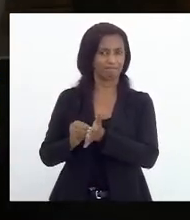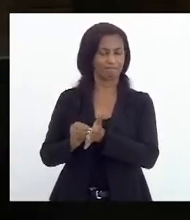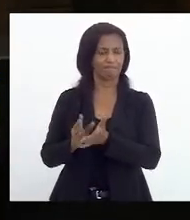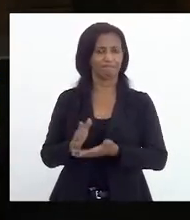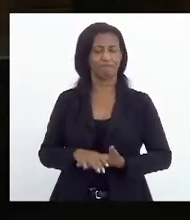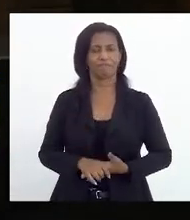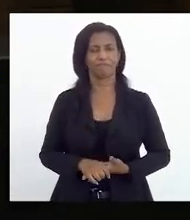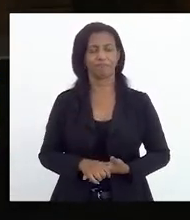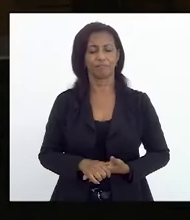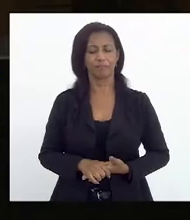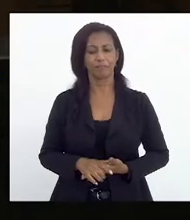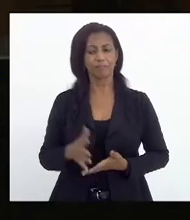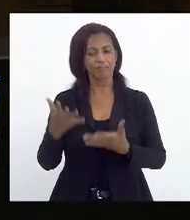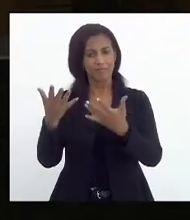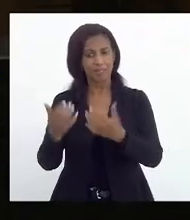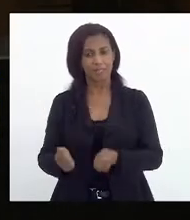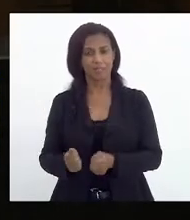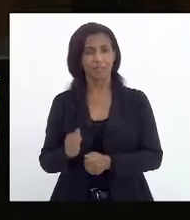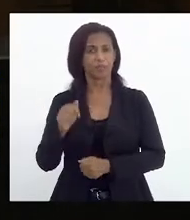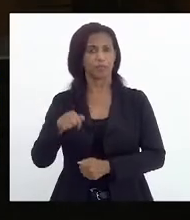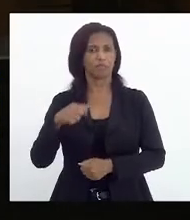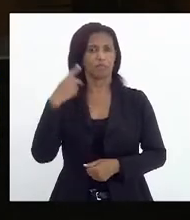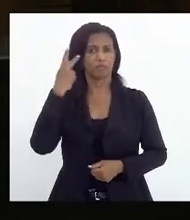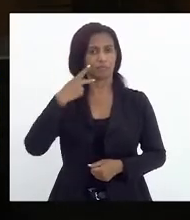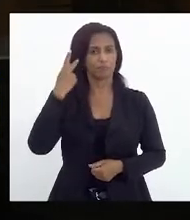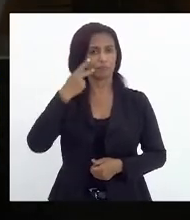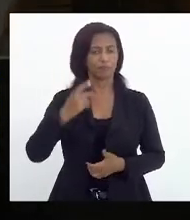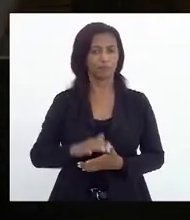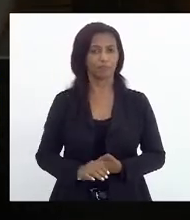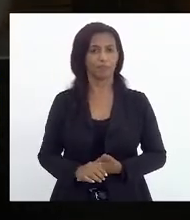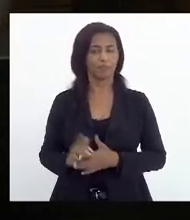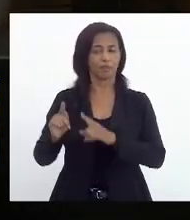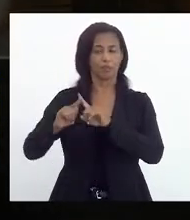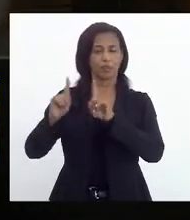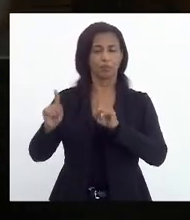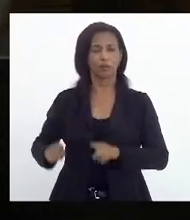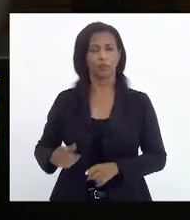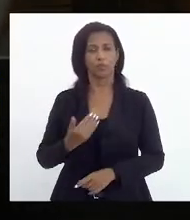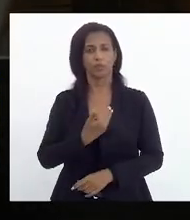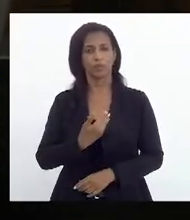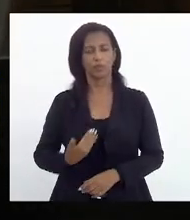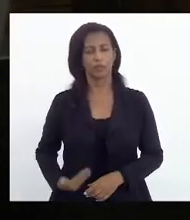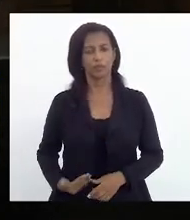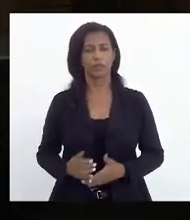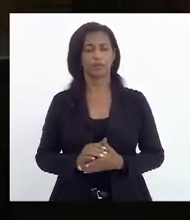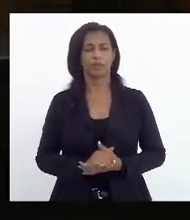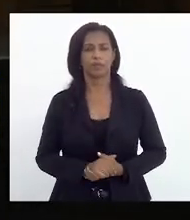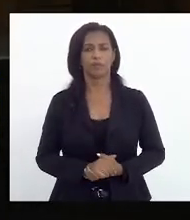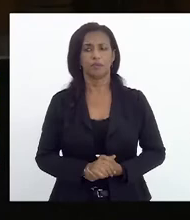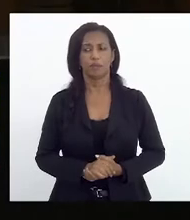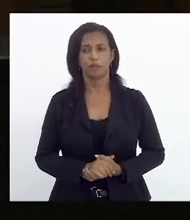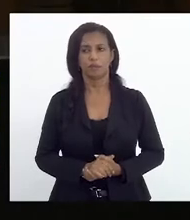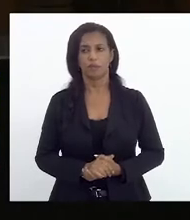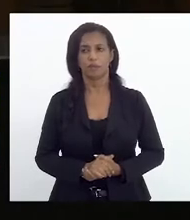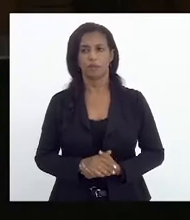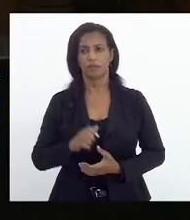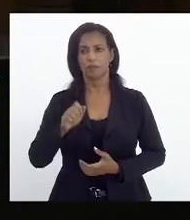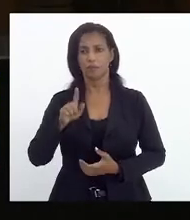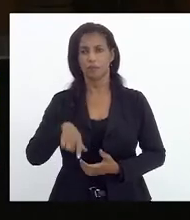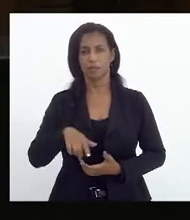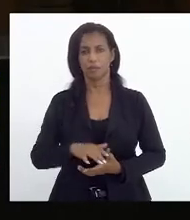porque considerou o Parlamento que o funcionalismo público e é